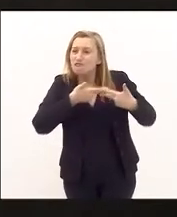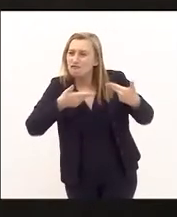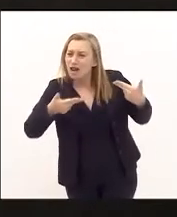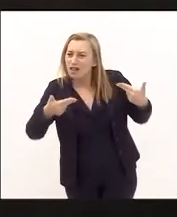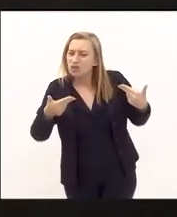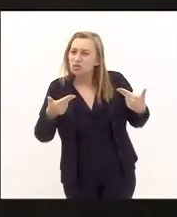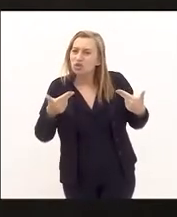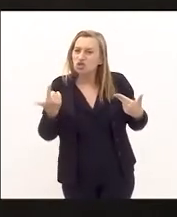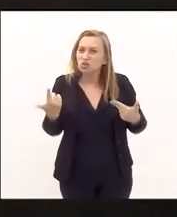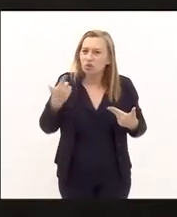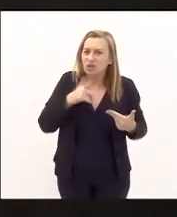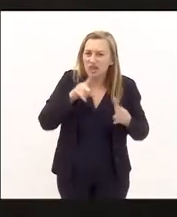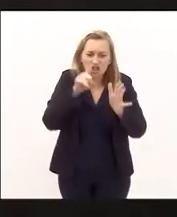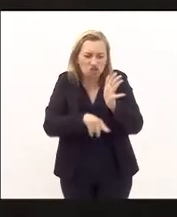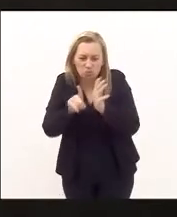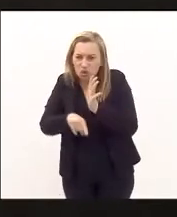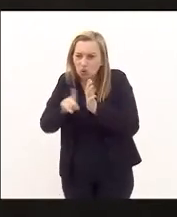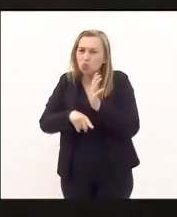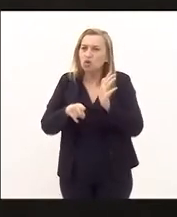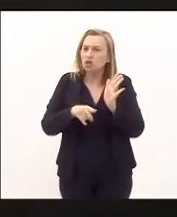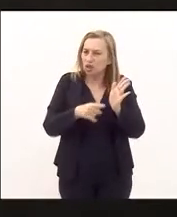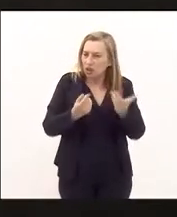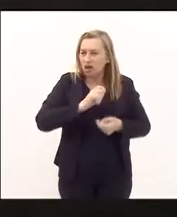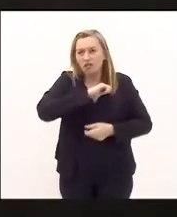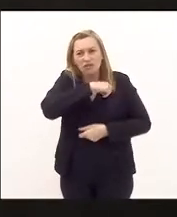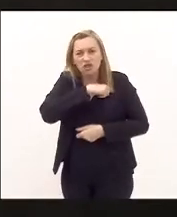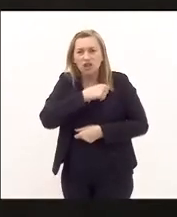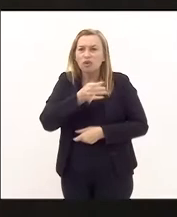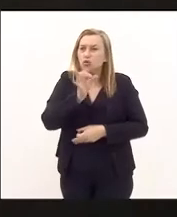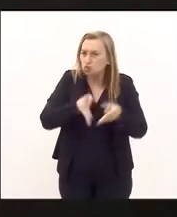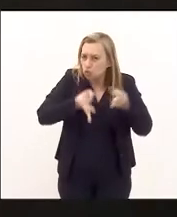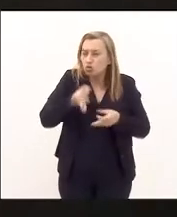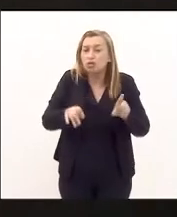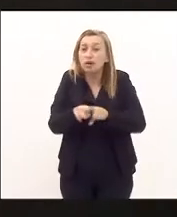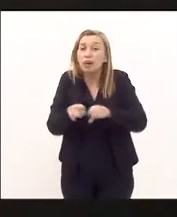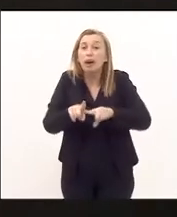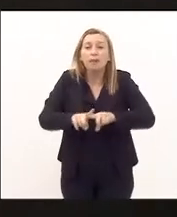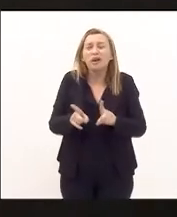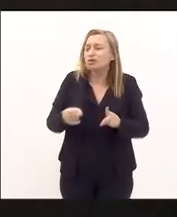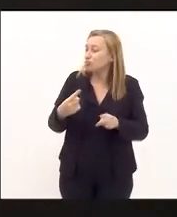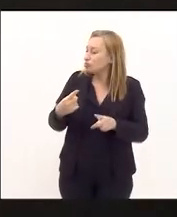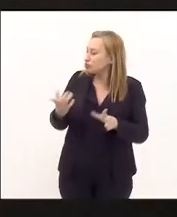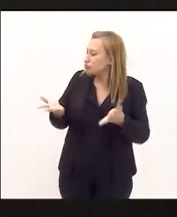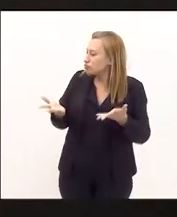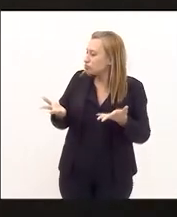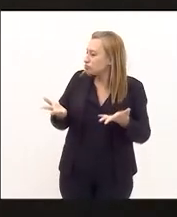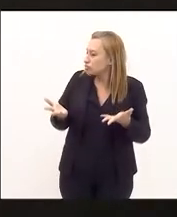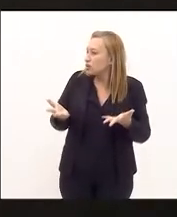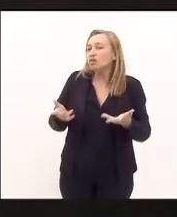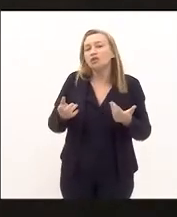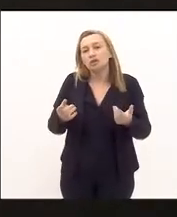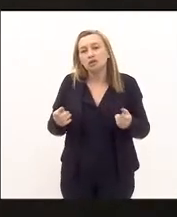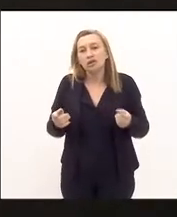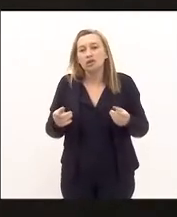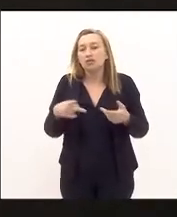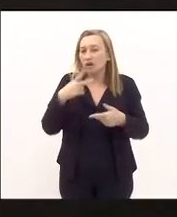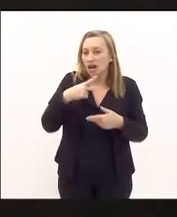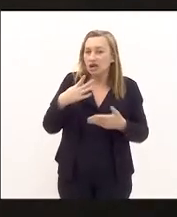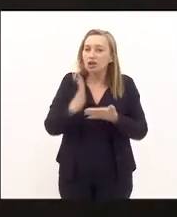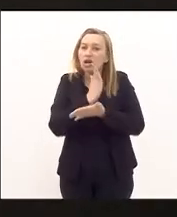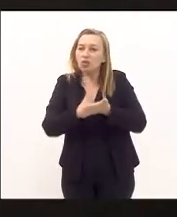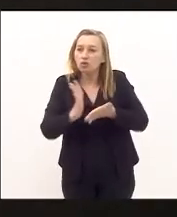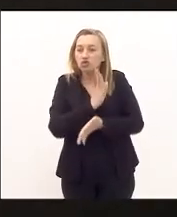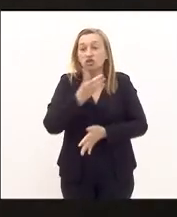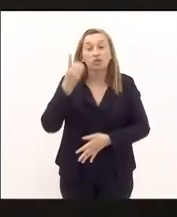isenções, tantos benefícios fiscais, justos também, mas por que não, como foi citado por alguns deputados, inclusive o deputado